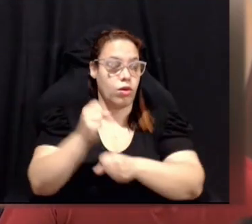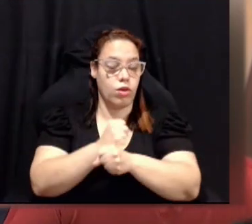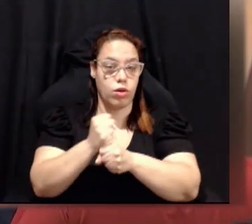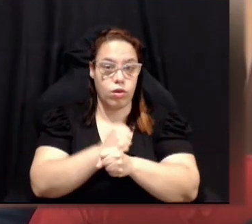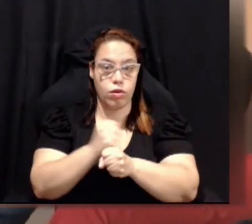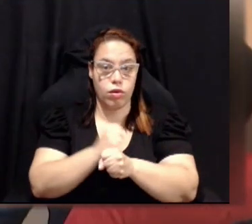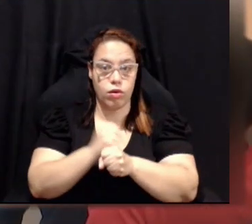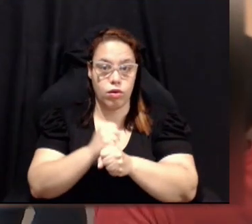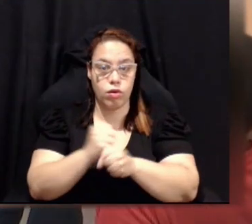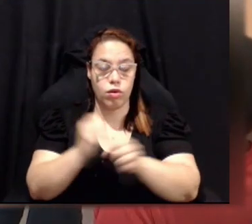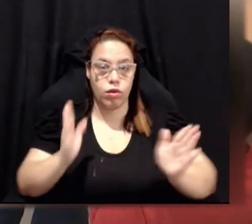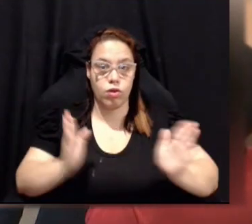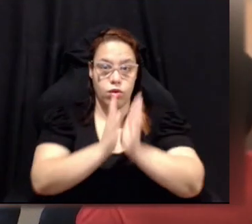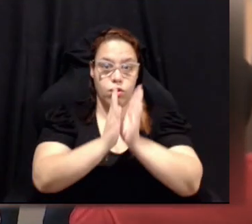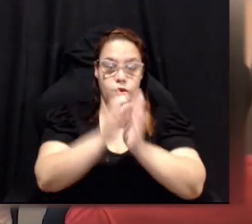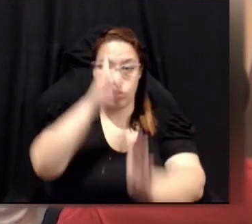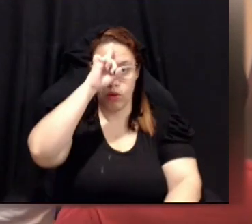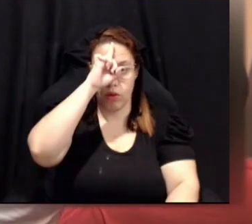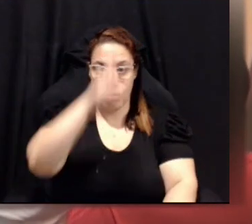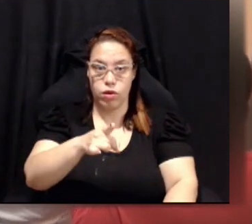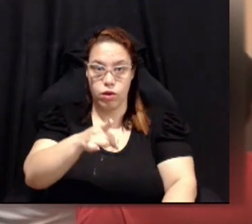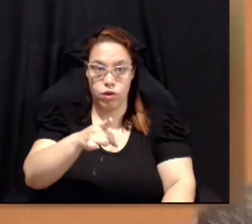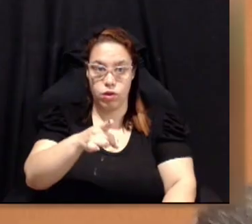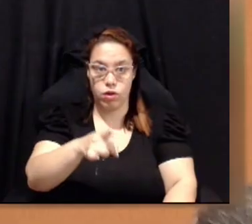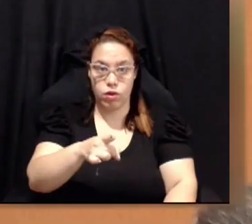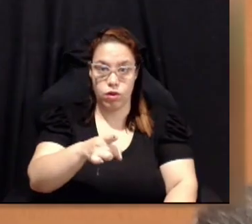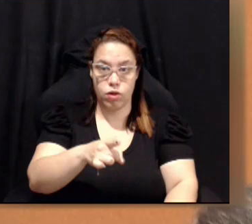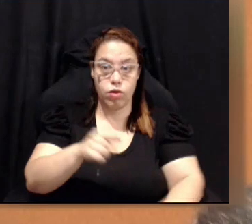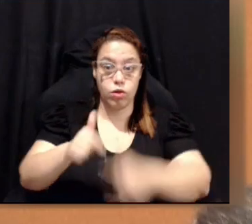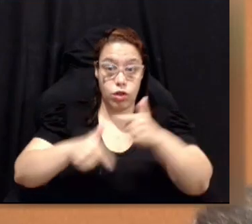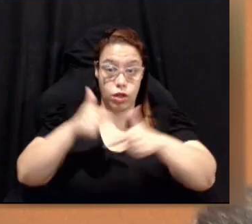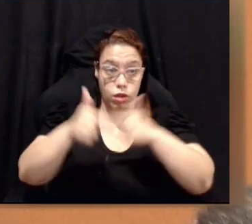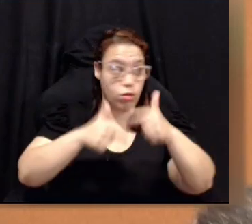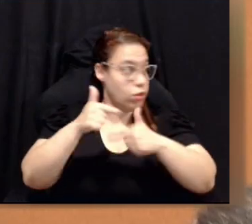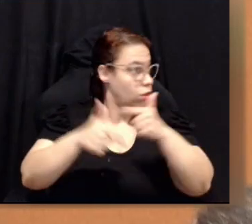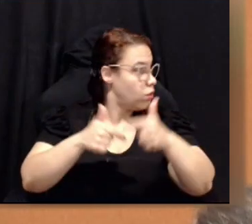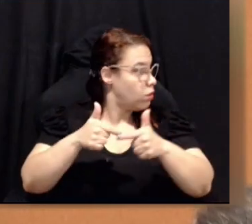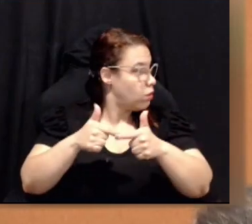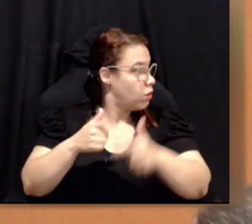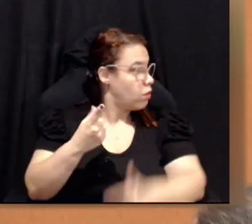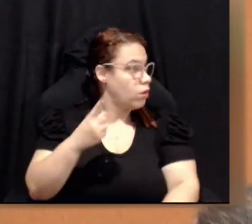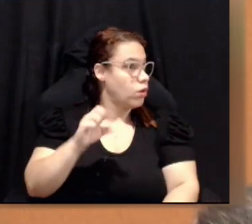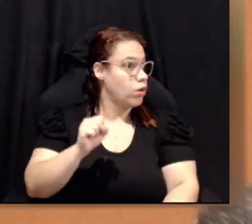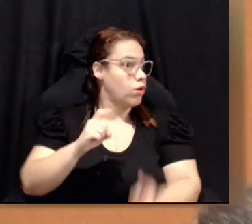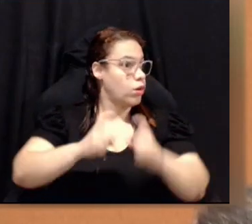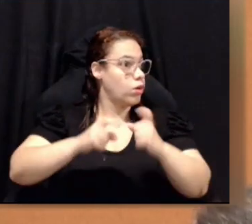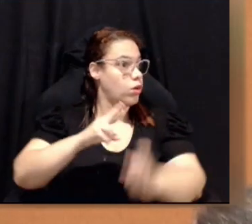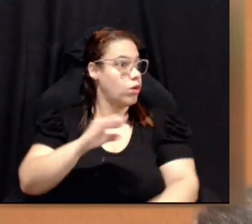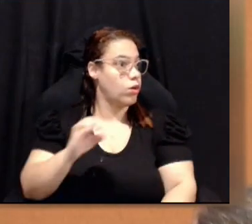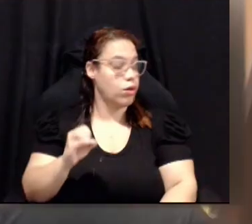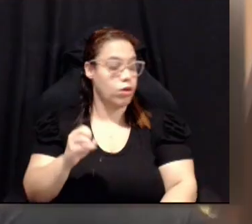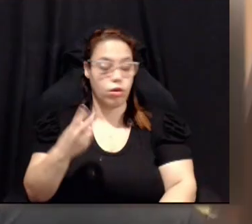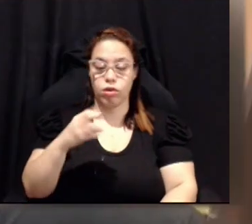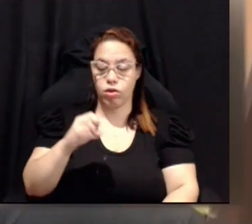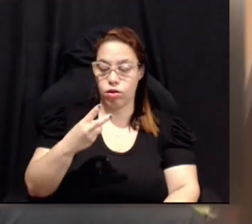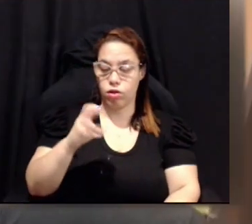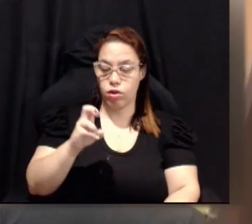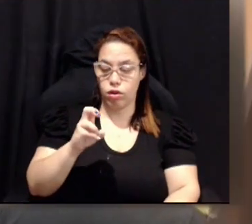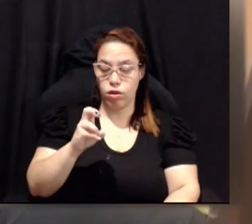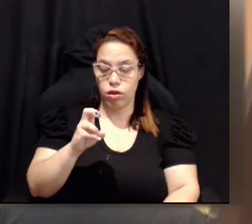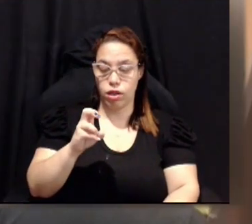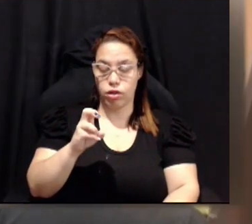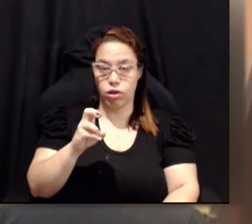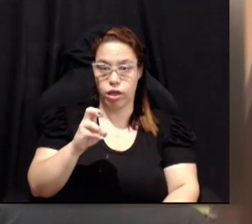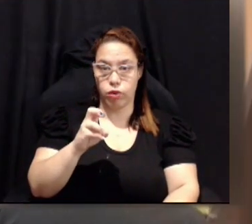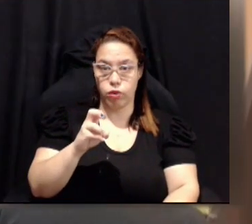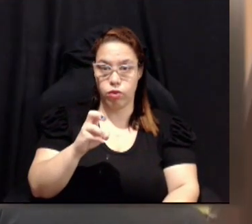encontro, ficou definido o cronograma de trabalho. Serão 18 reuniões entre 2025 e 2026.